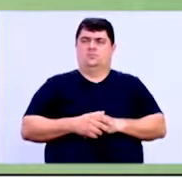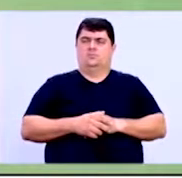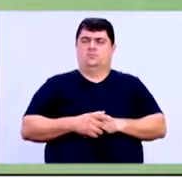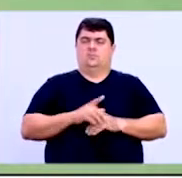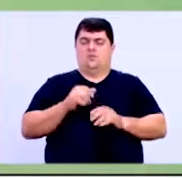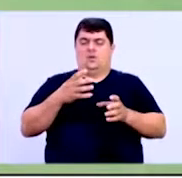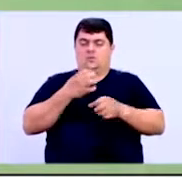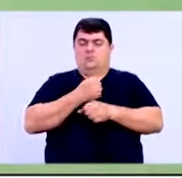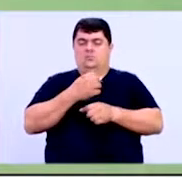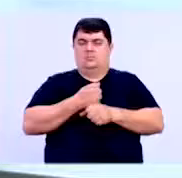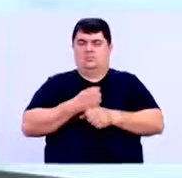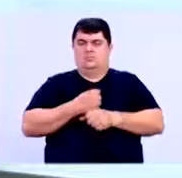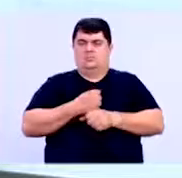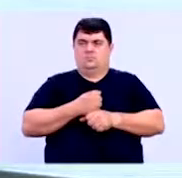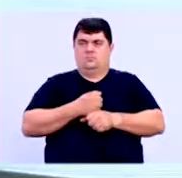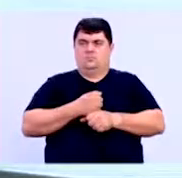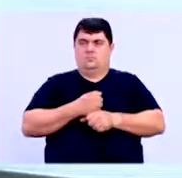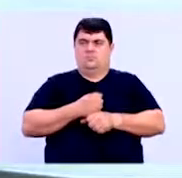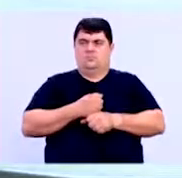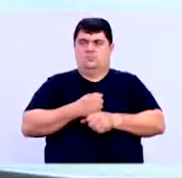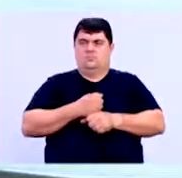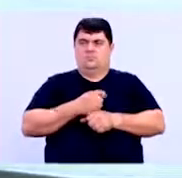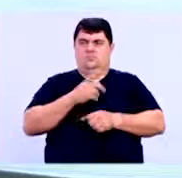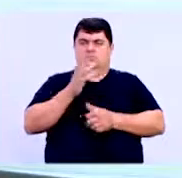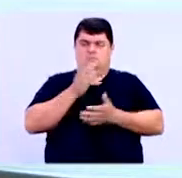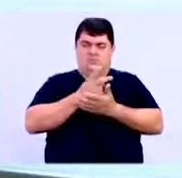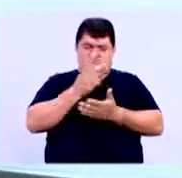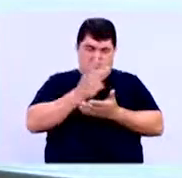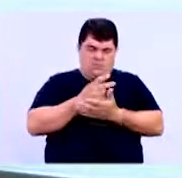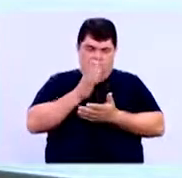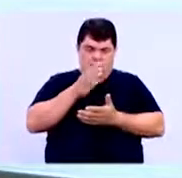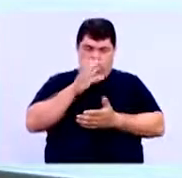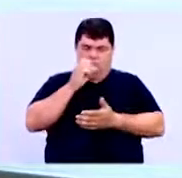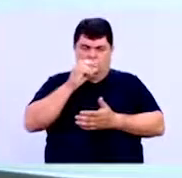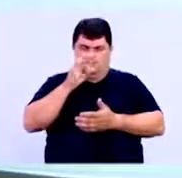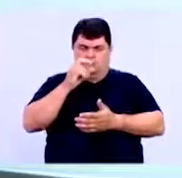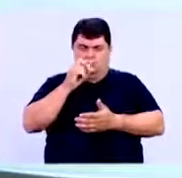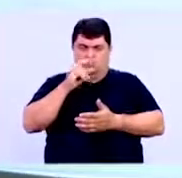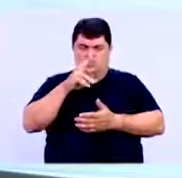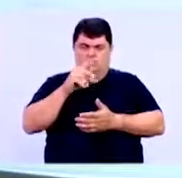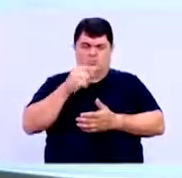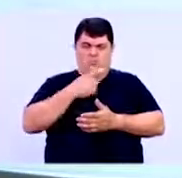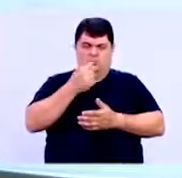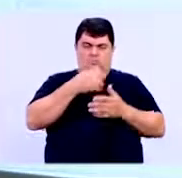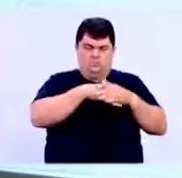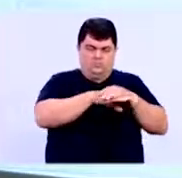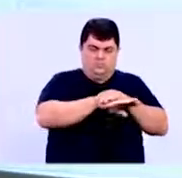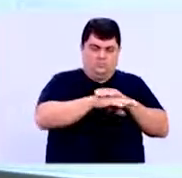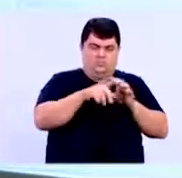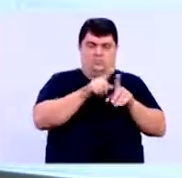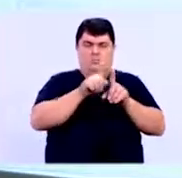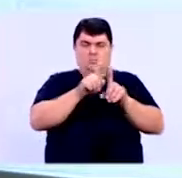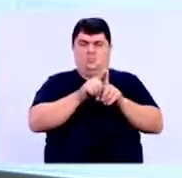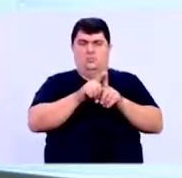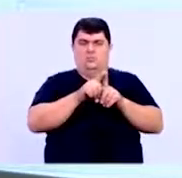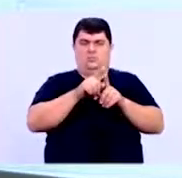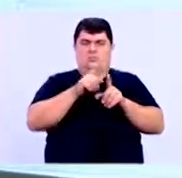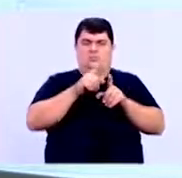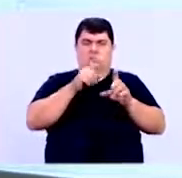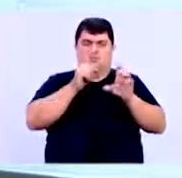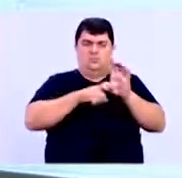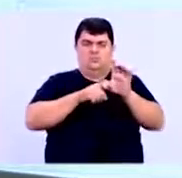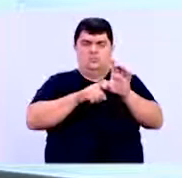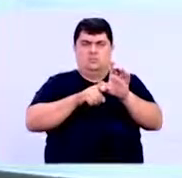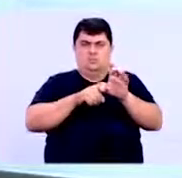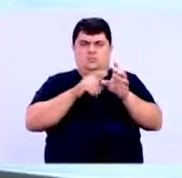a somatória de venda, o que já continha no caixa, o que já existia no caixa, mais a minha venda à vista, que acabou de entrar